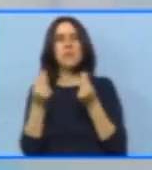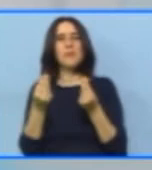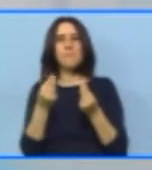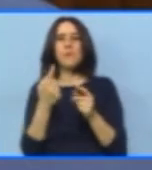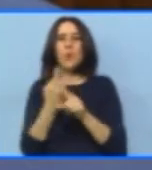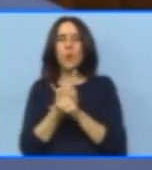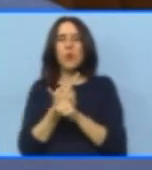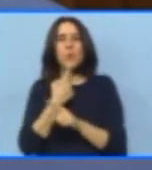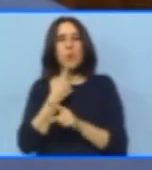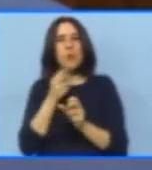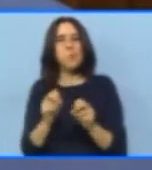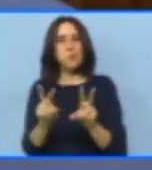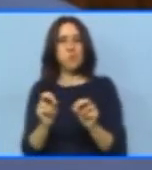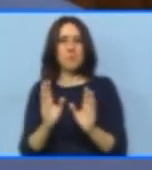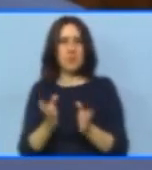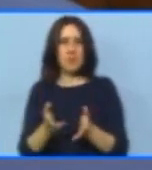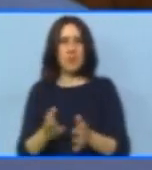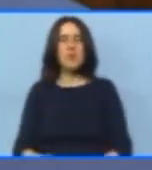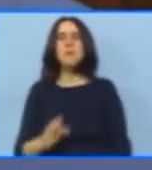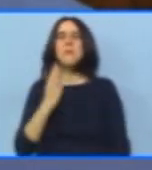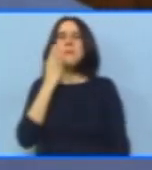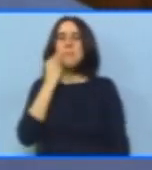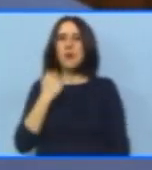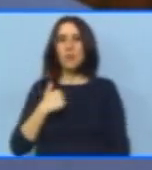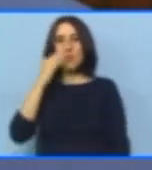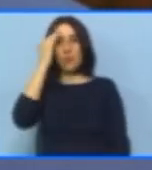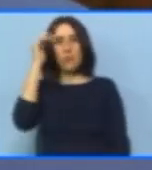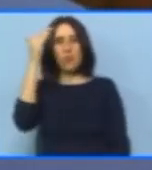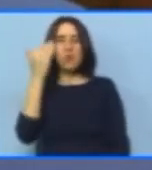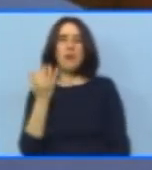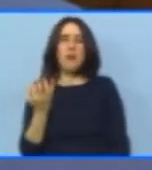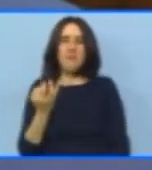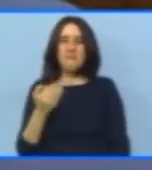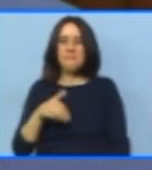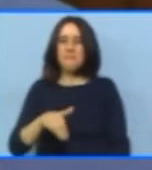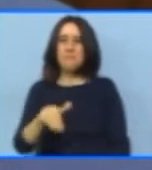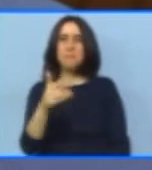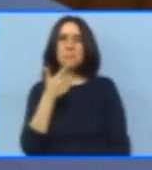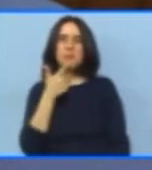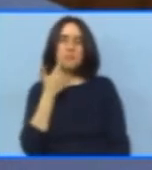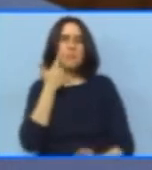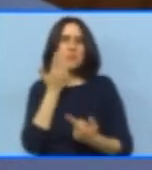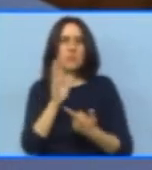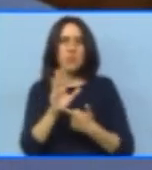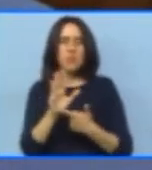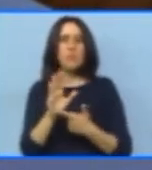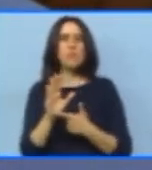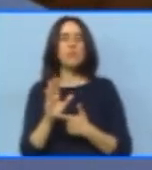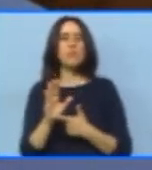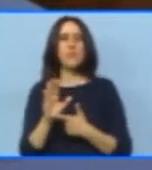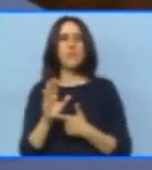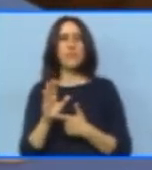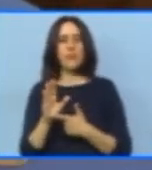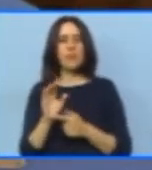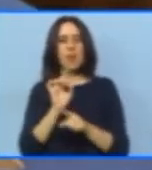que ser purificada. Eu estou convencido que, num futuro, obviamente, iremos perceber, por exemplo, que